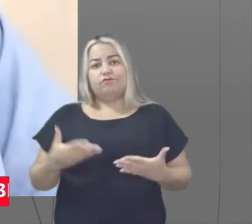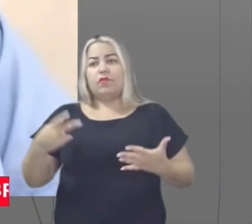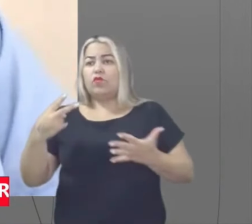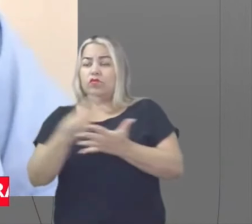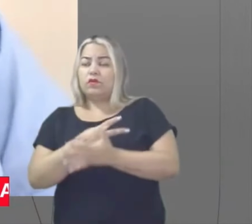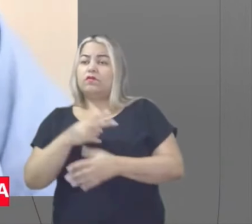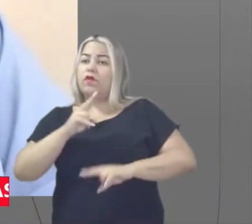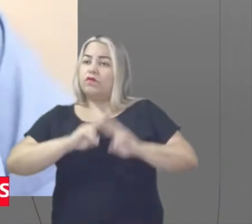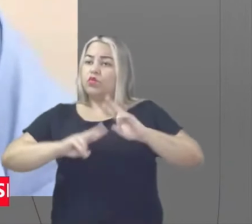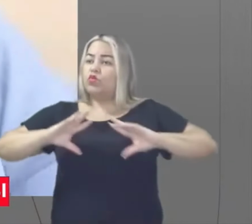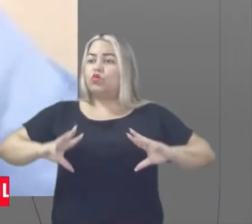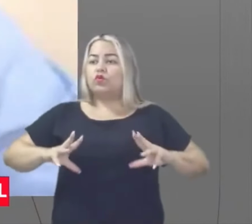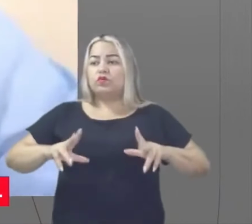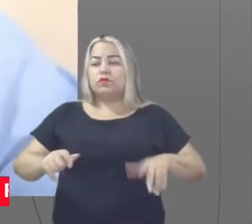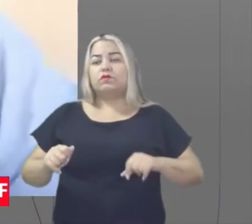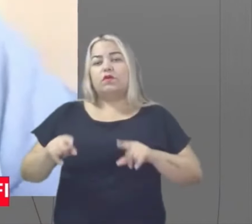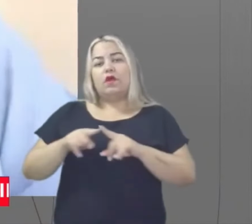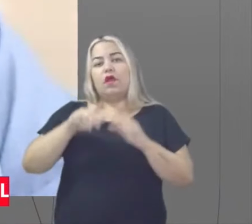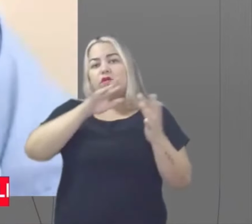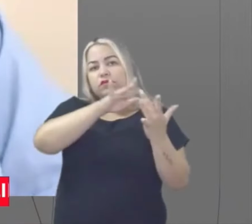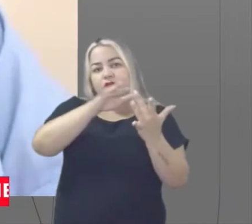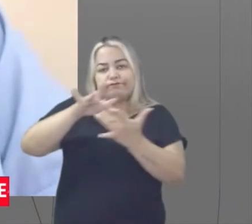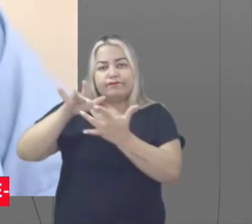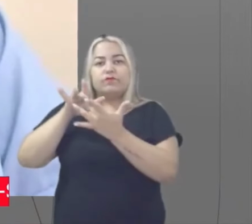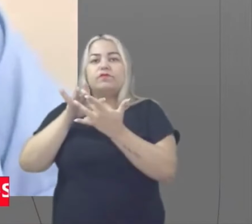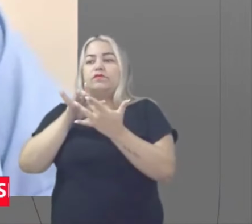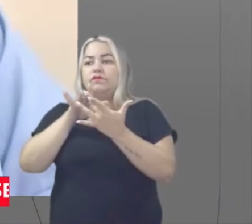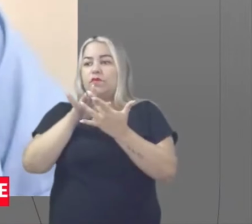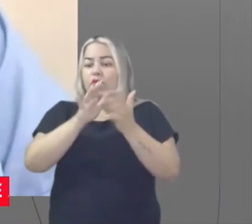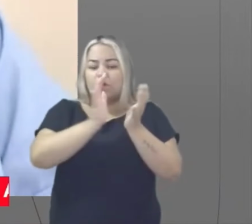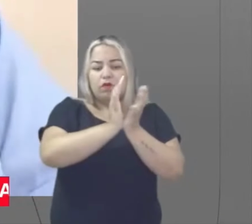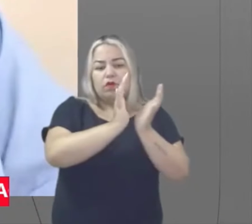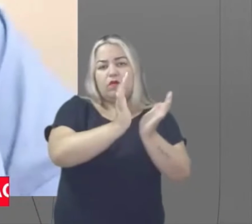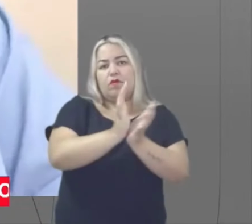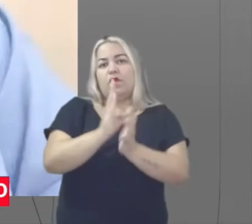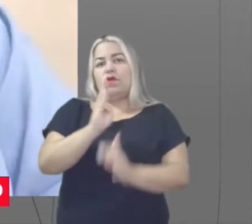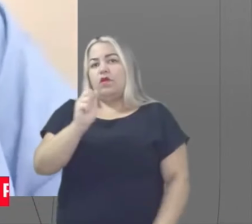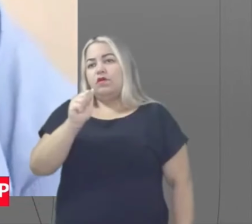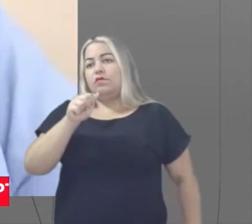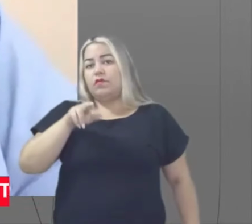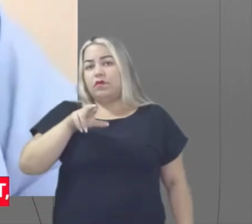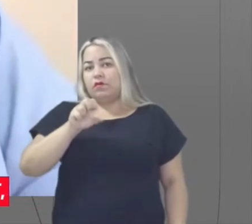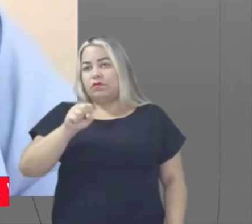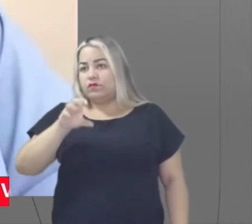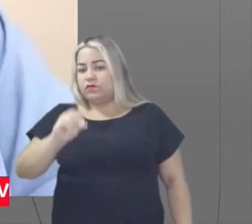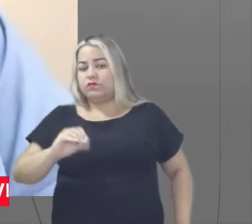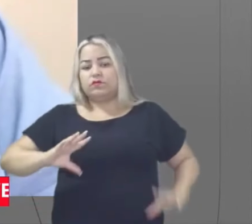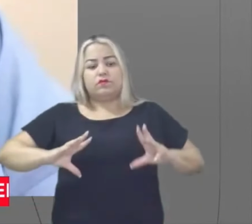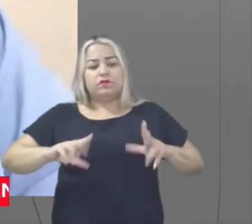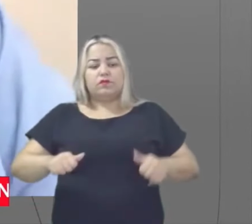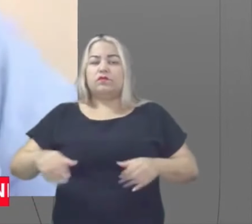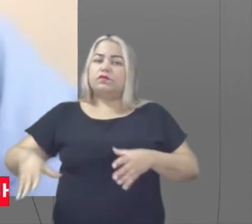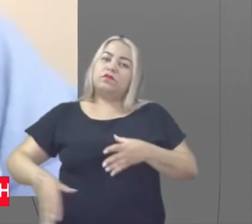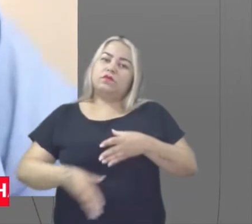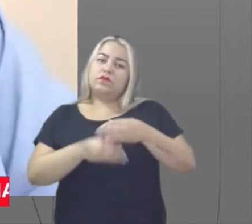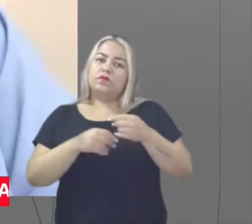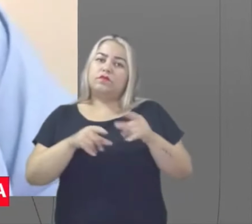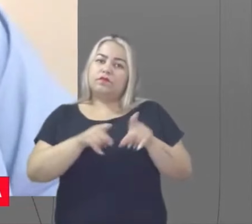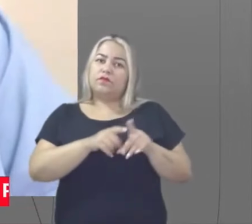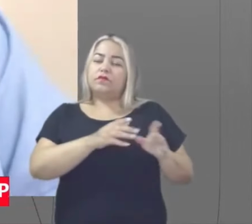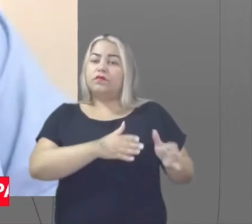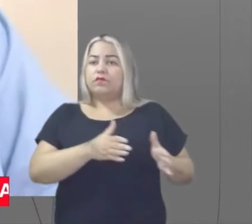gente vai acompanhar isso tudo. Nós estamos em contato constante com a equipe do ministro Barroso. Nós vamos acompanhar toda a implementação. E à medida que a